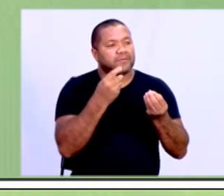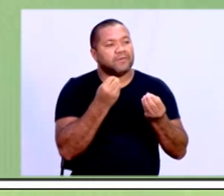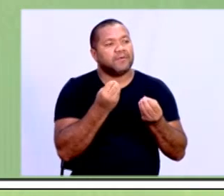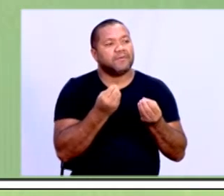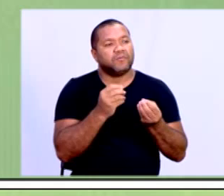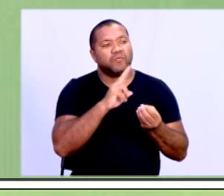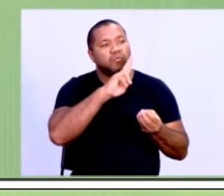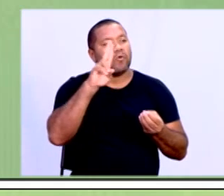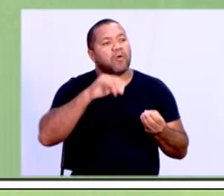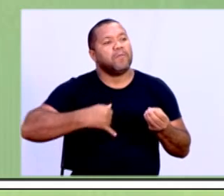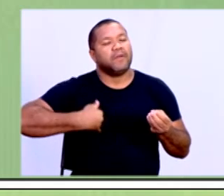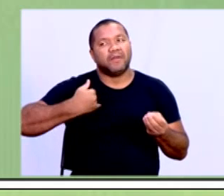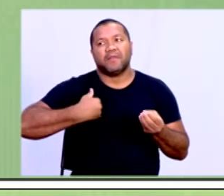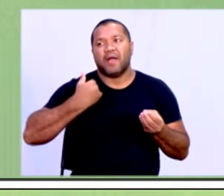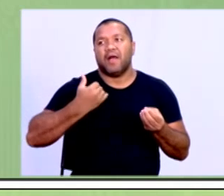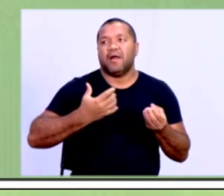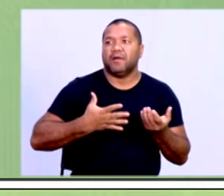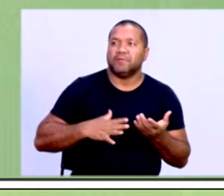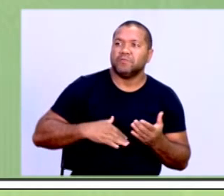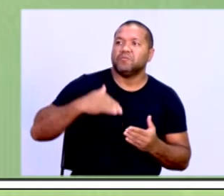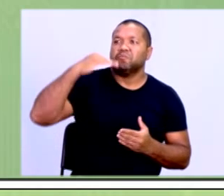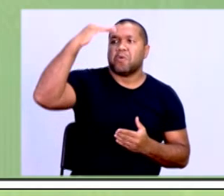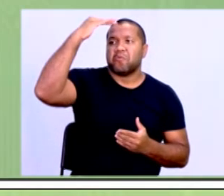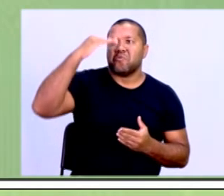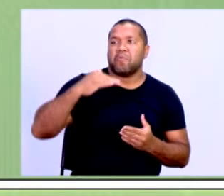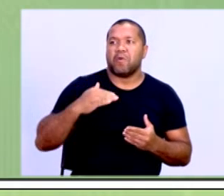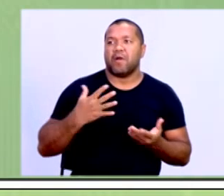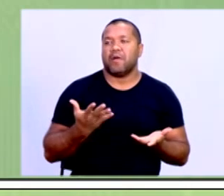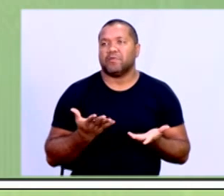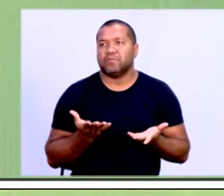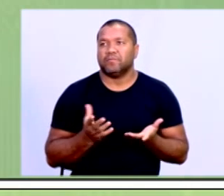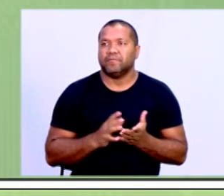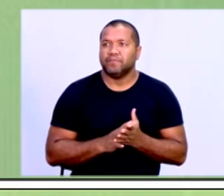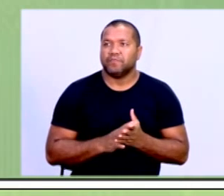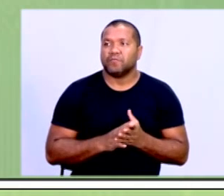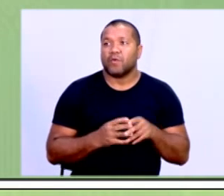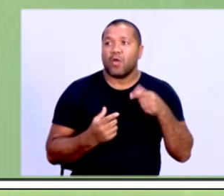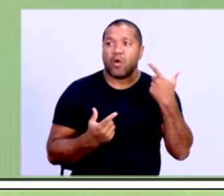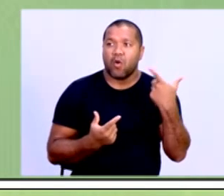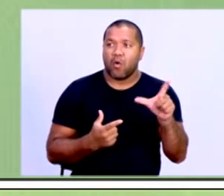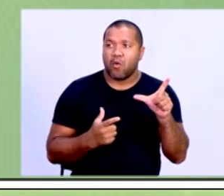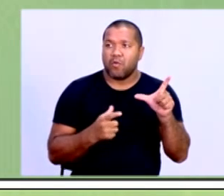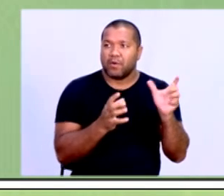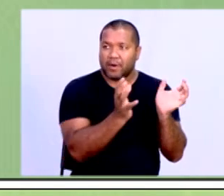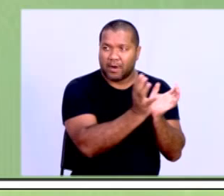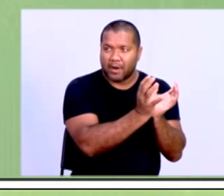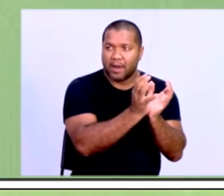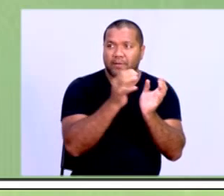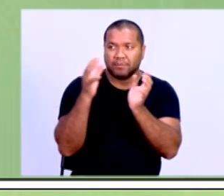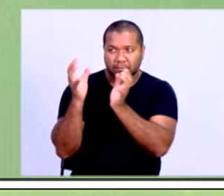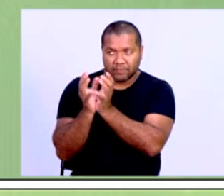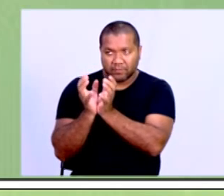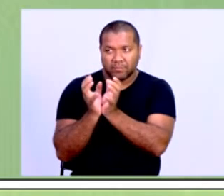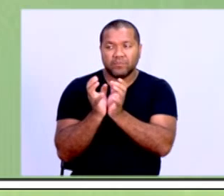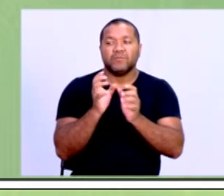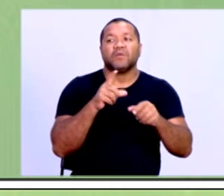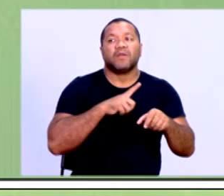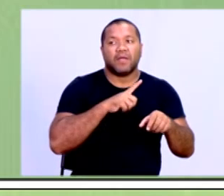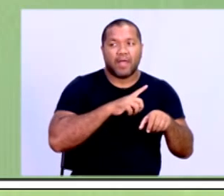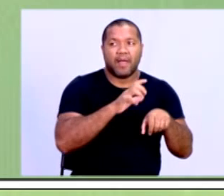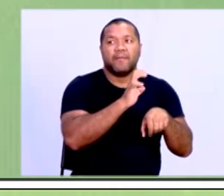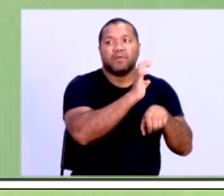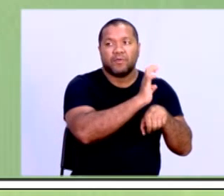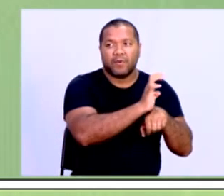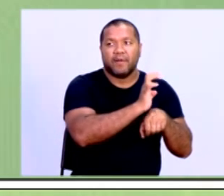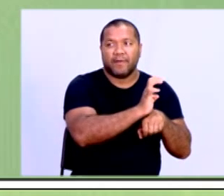pessoa, nome e idade. Criei mais outras duas classes de pessoa física e pessoa